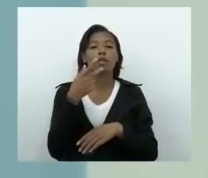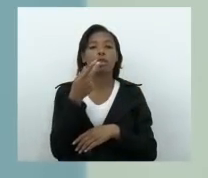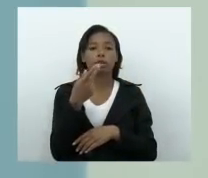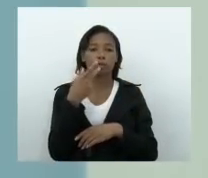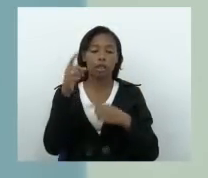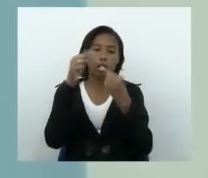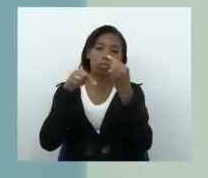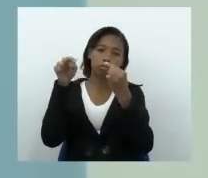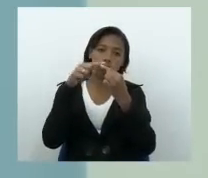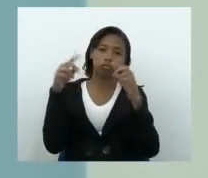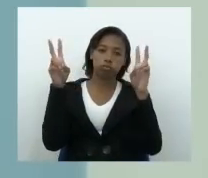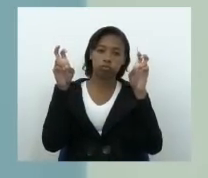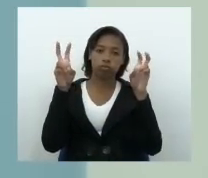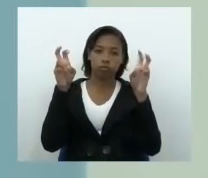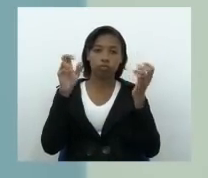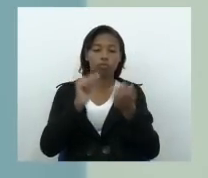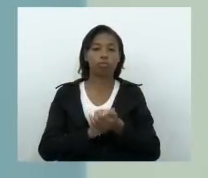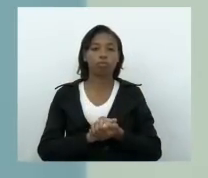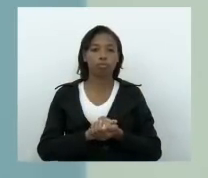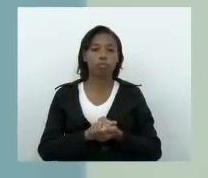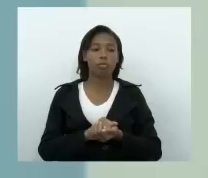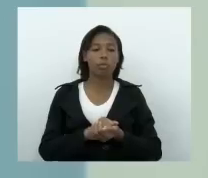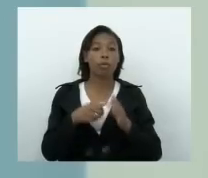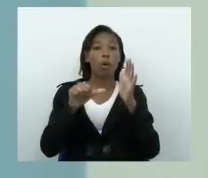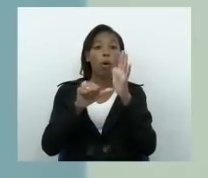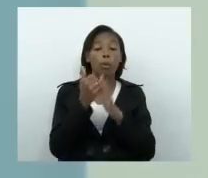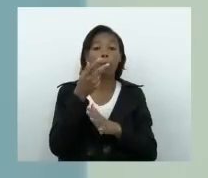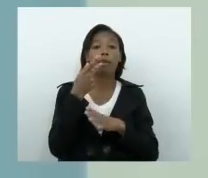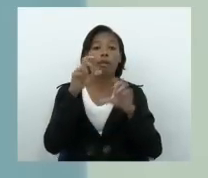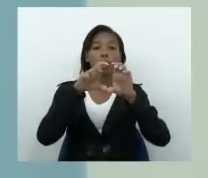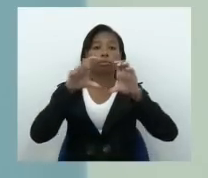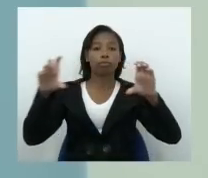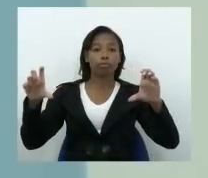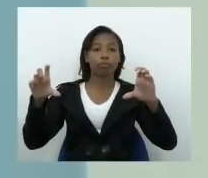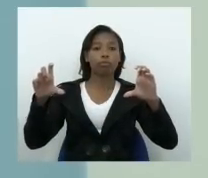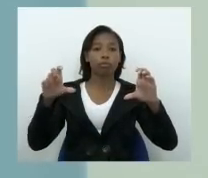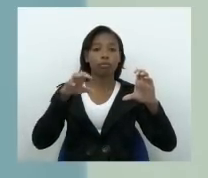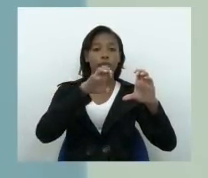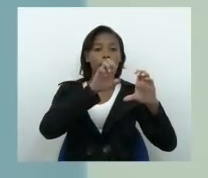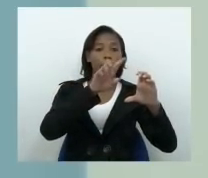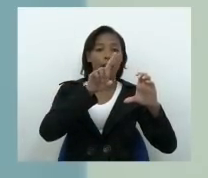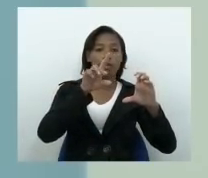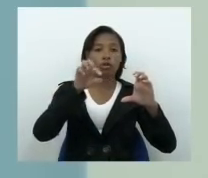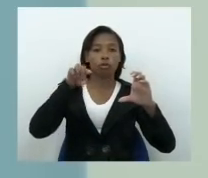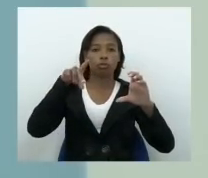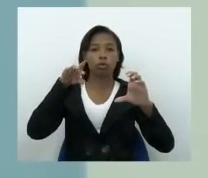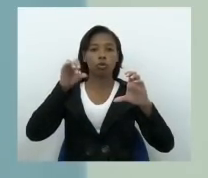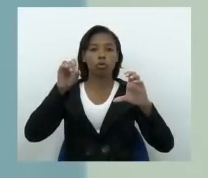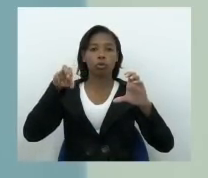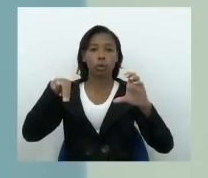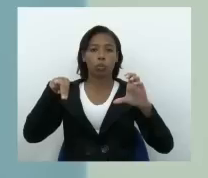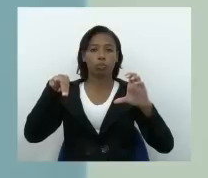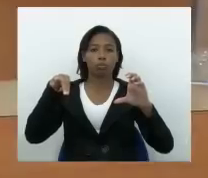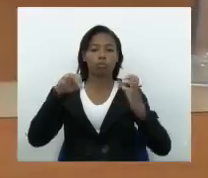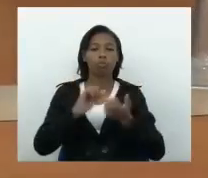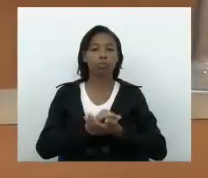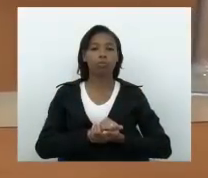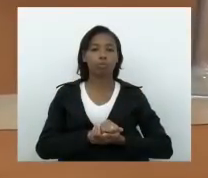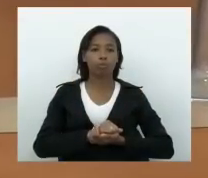então o tempo de consideração final. O primeiro a fazer a consideração final é Edson Albertão, candidato do